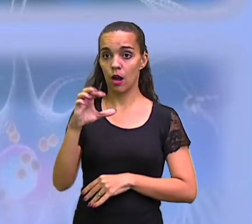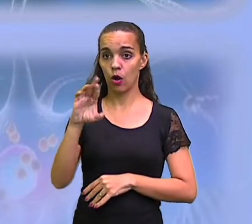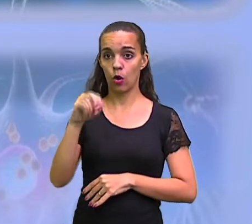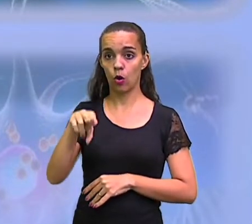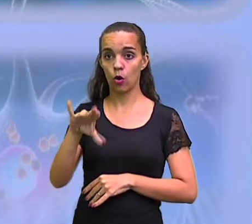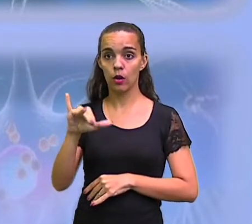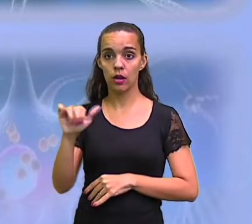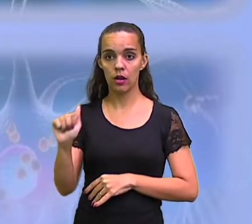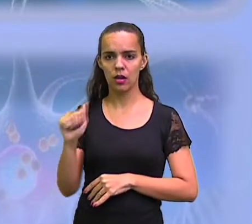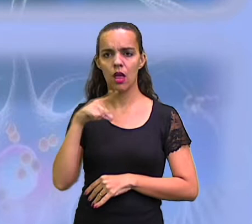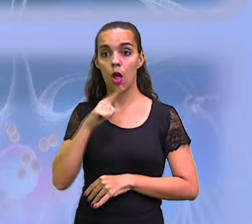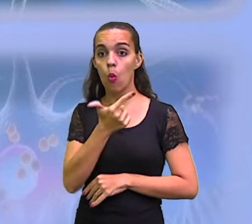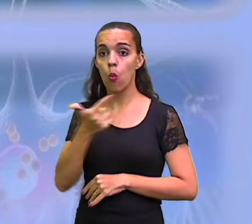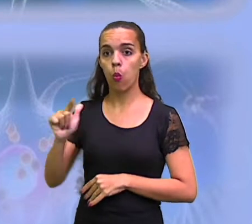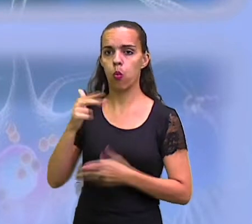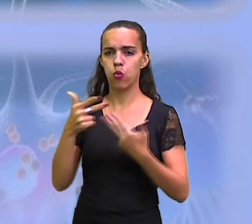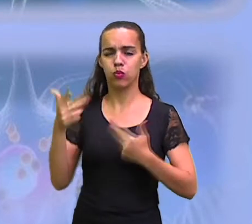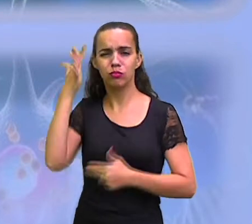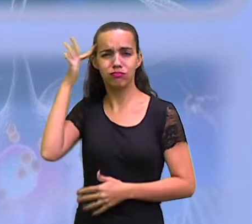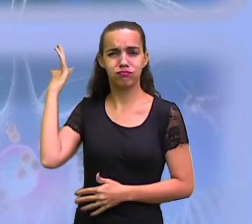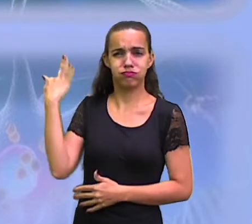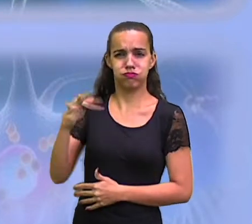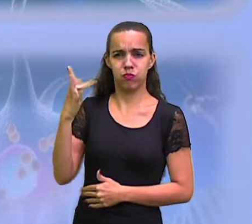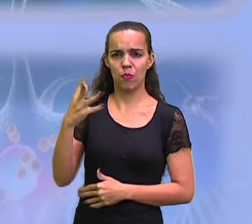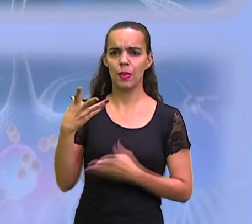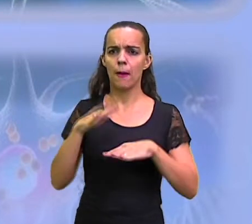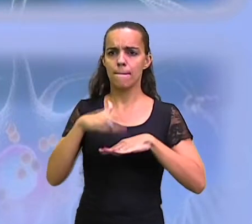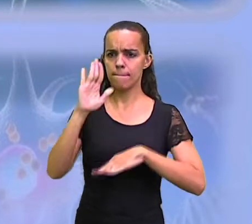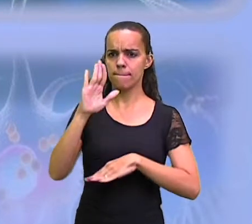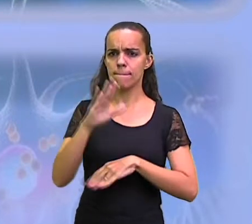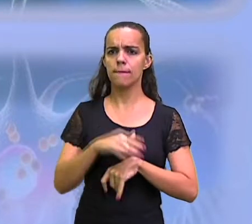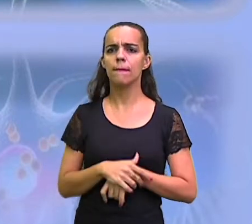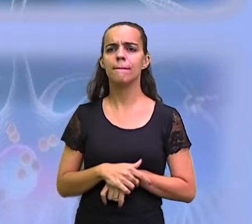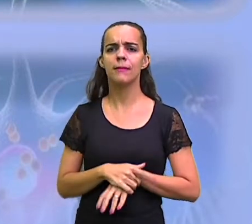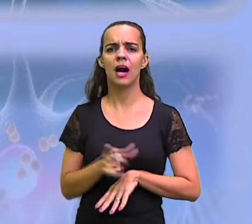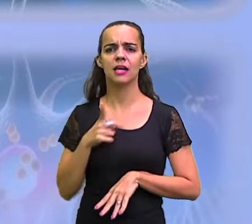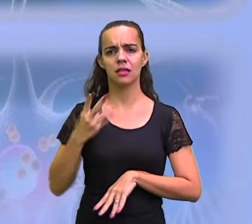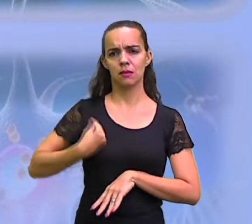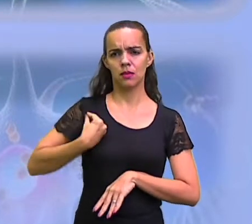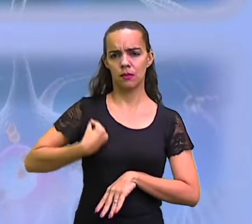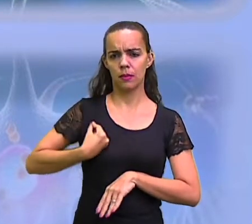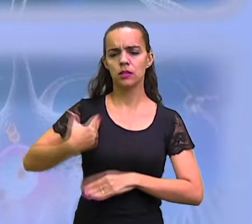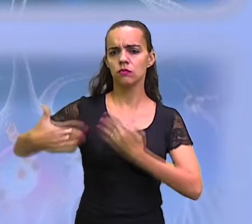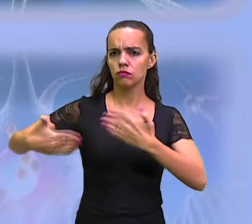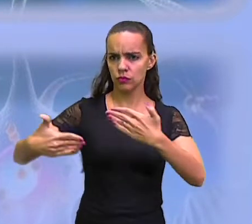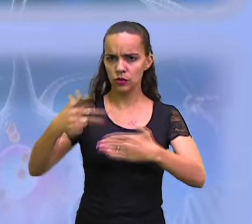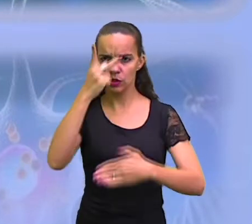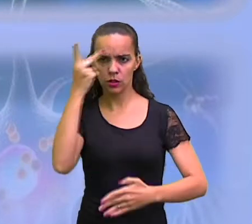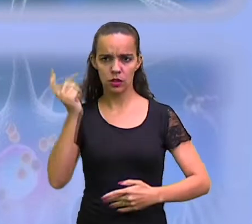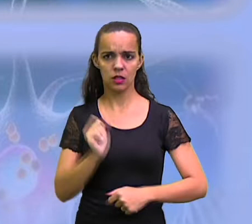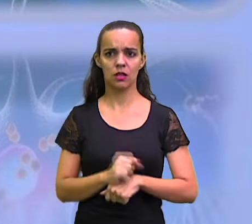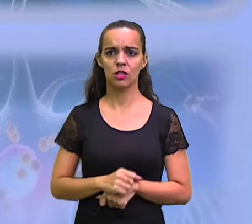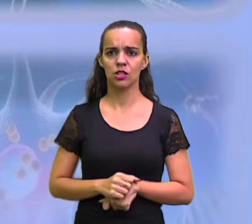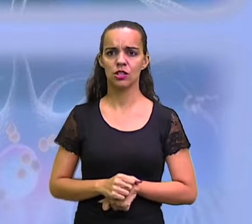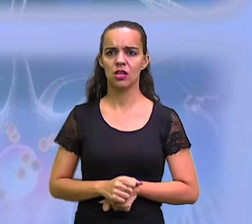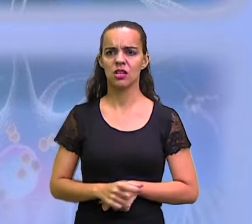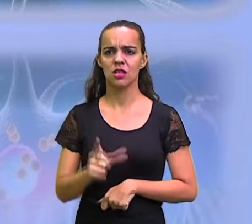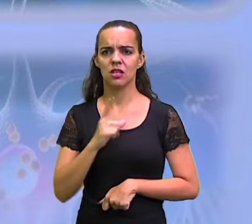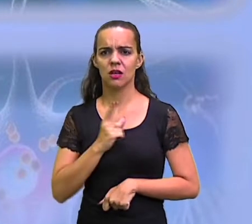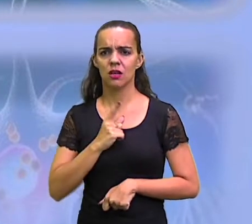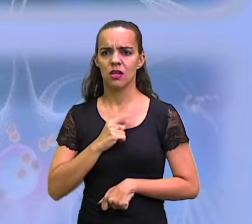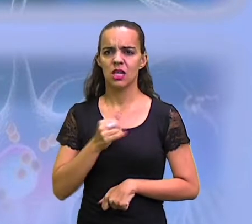é outro tipo de dor de cabeça bastante presente no dia a dia das pessoas, já que cerca de